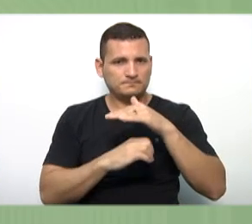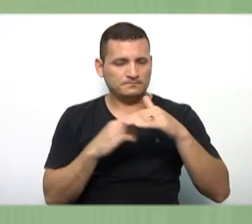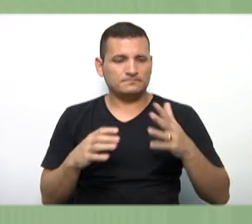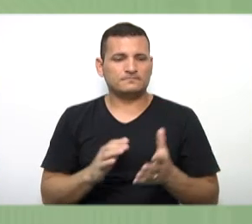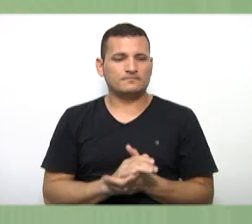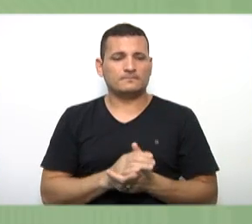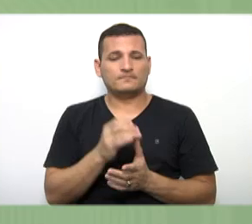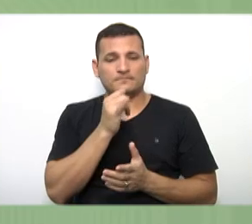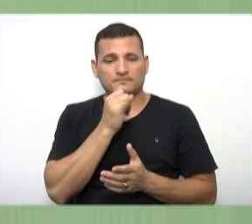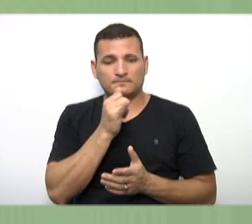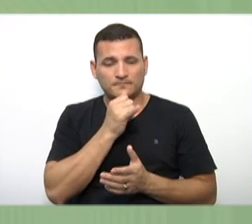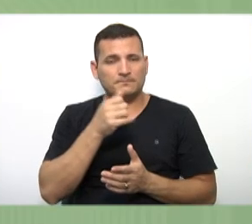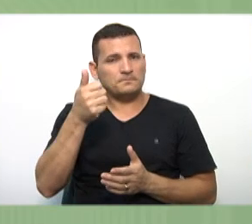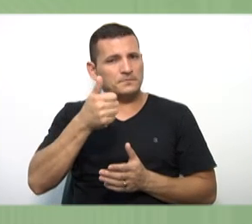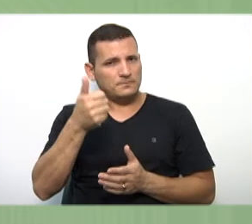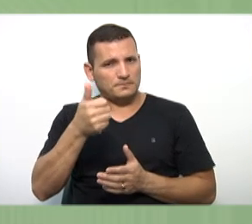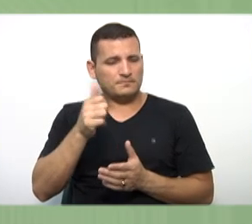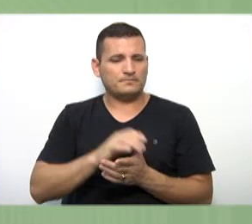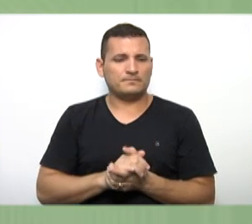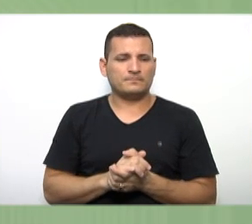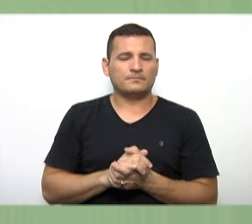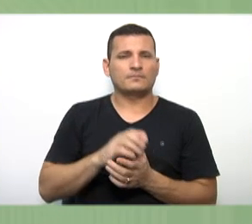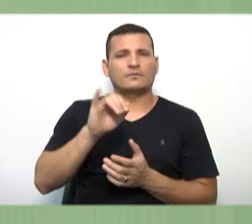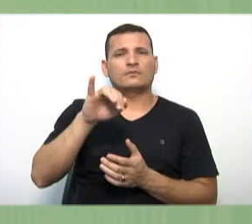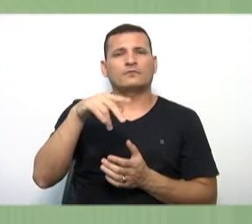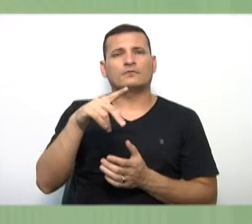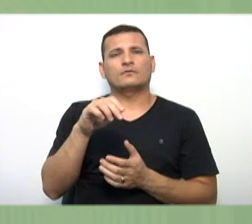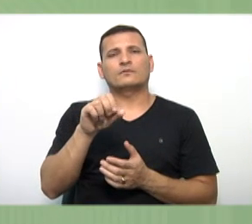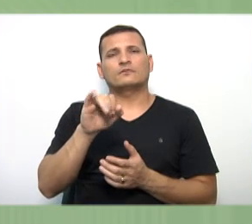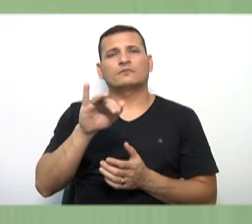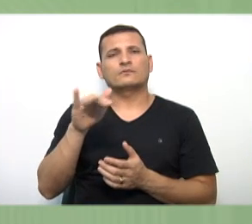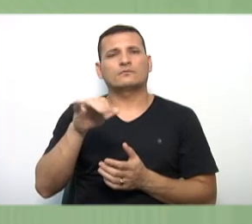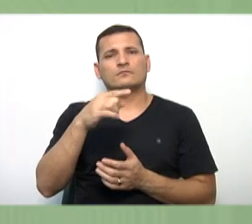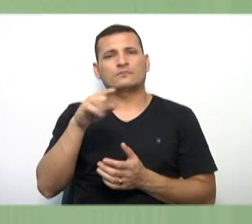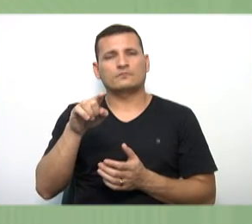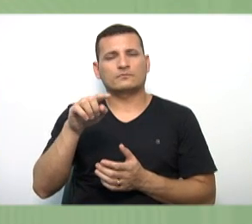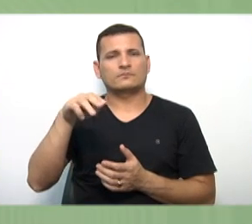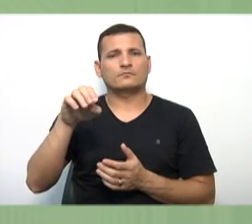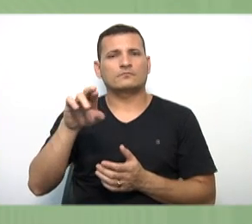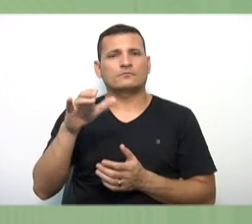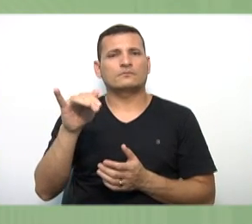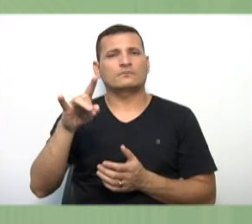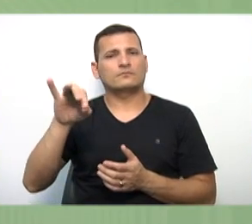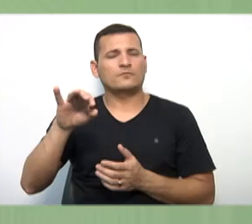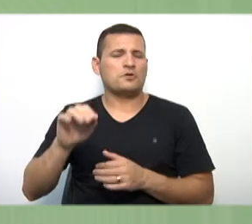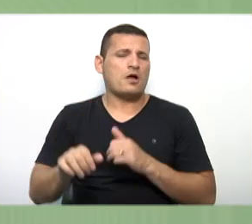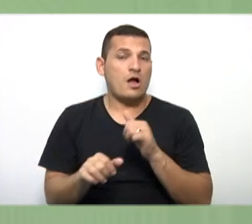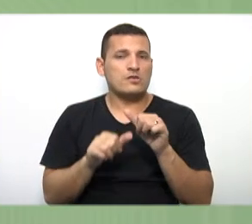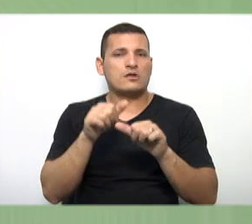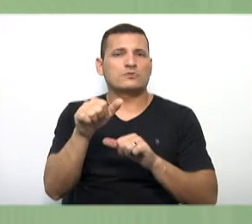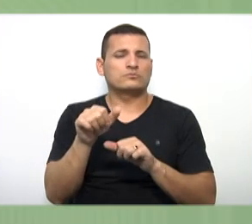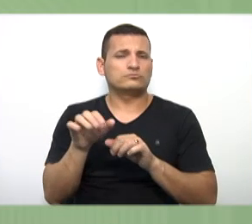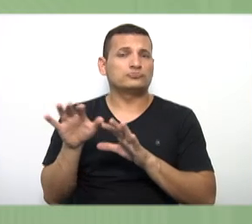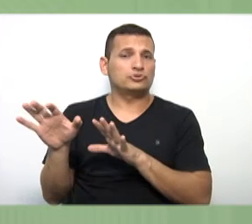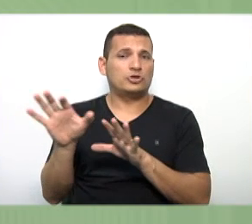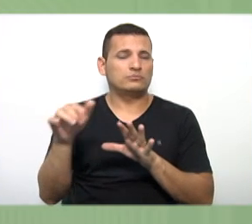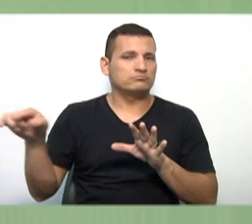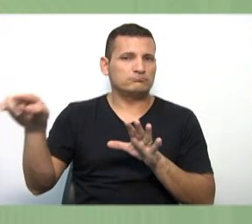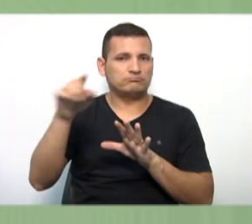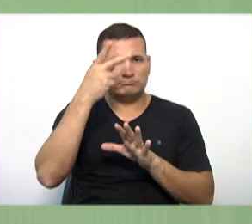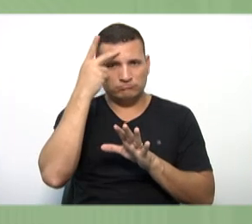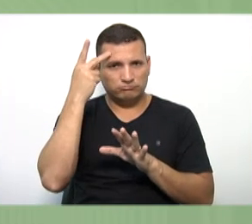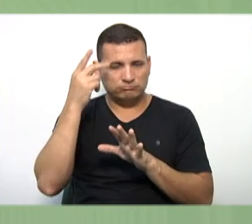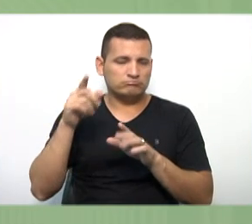a primeira que eu acabei de comentar, a imposição do mercado. Alteração no comportamento dos consumidores e do mercado. Às